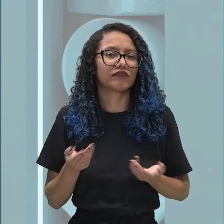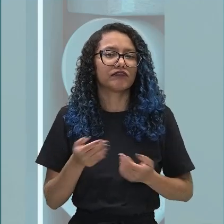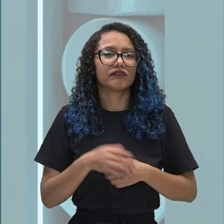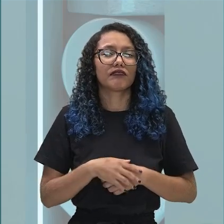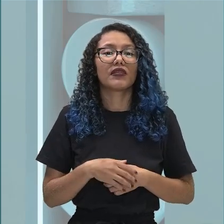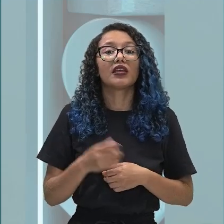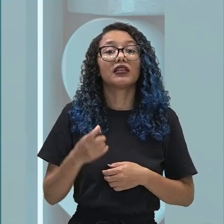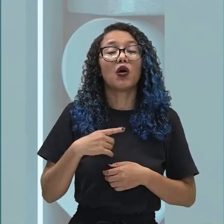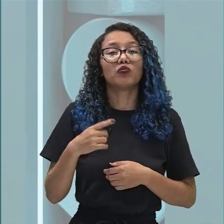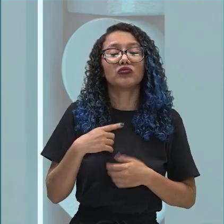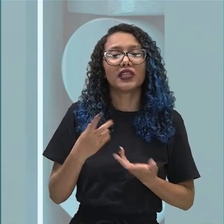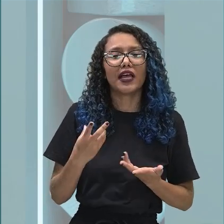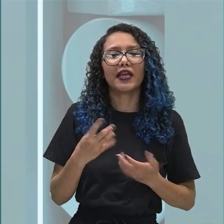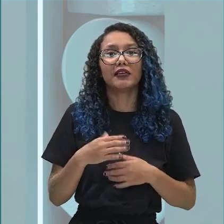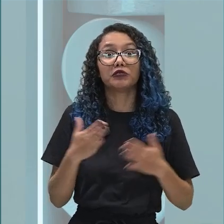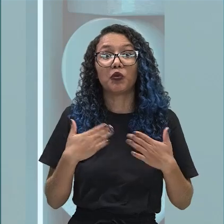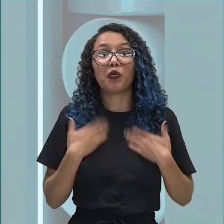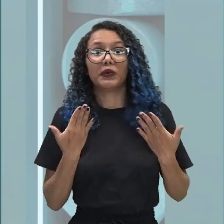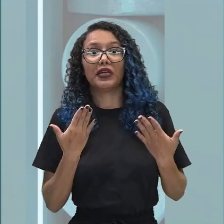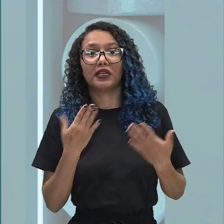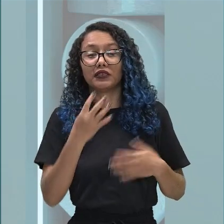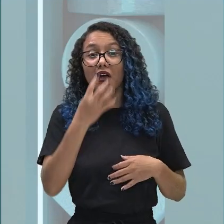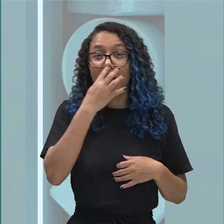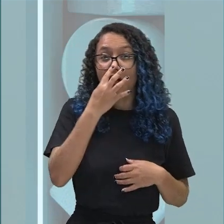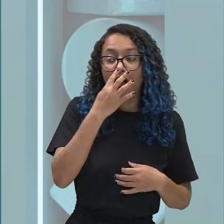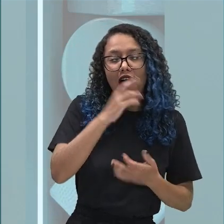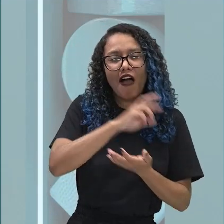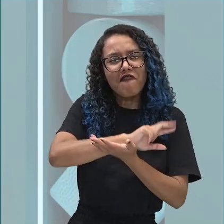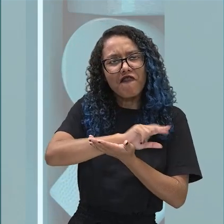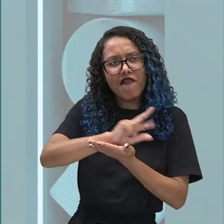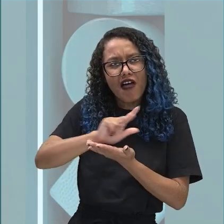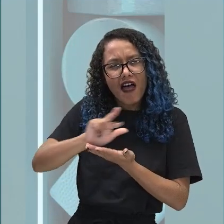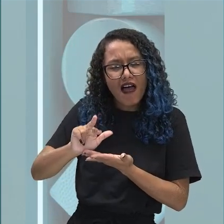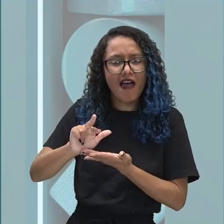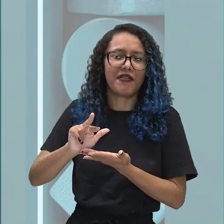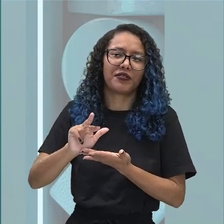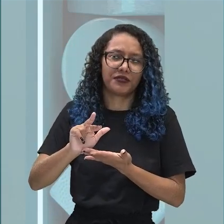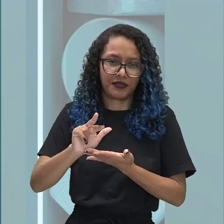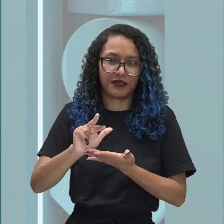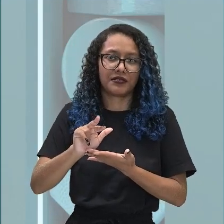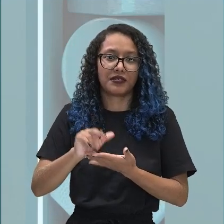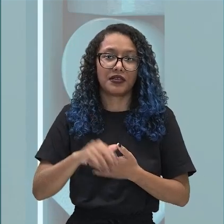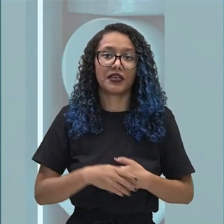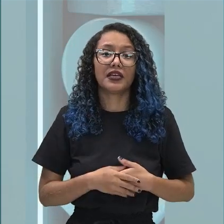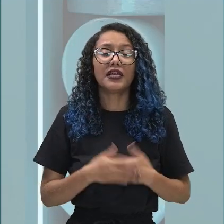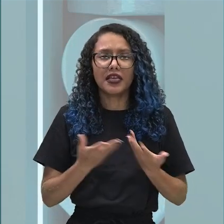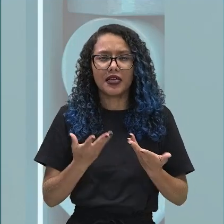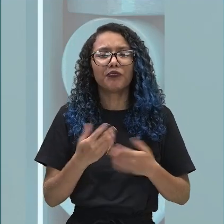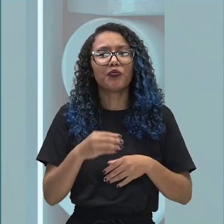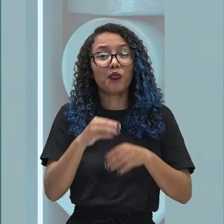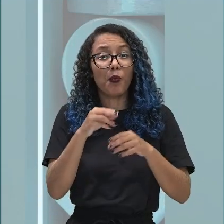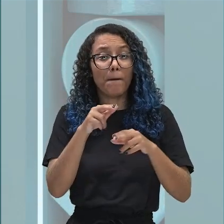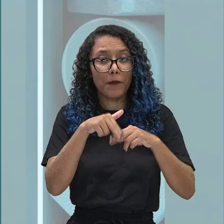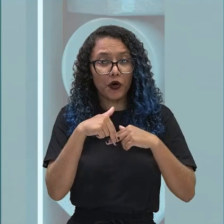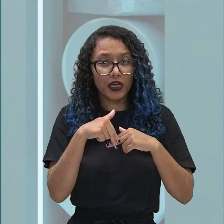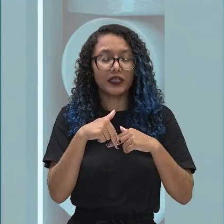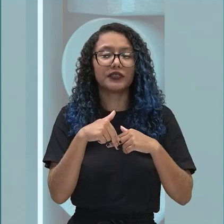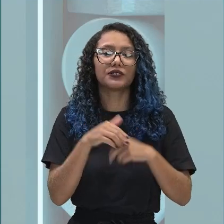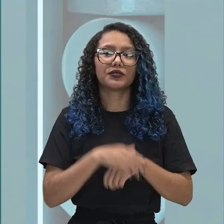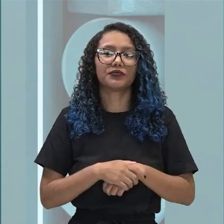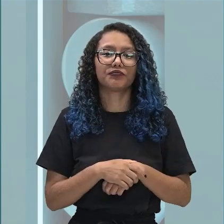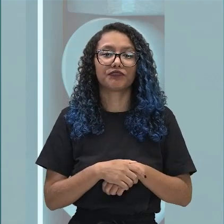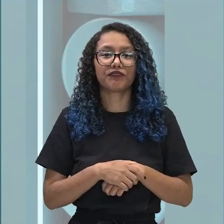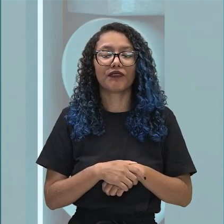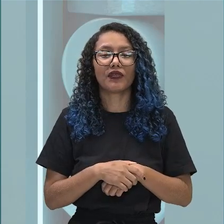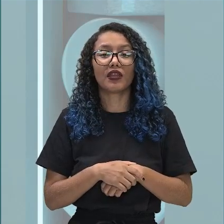surpresas, admirações, assombro. O que é que vai acontecer? E para isso, dentro dessas surpresas, o conto ele é